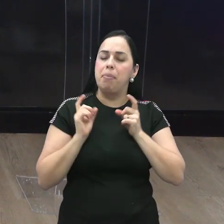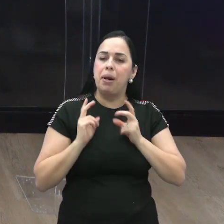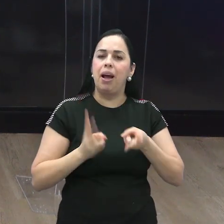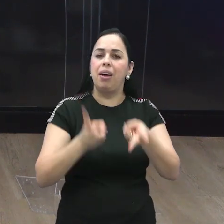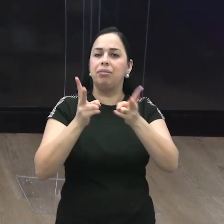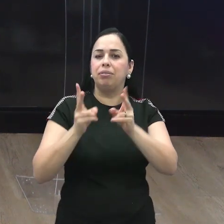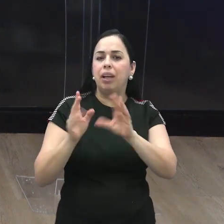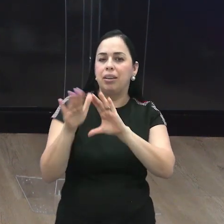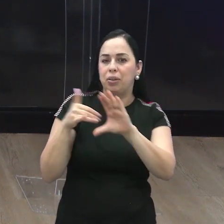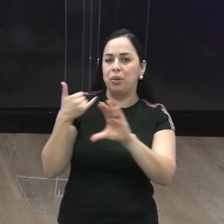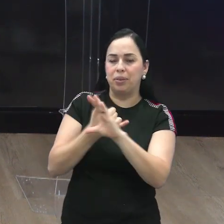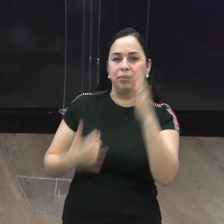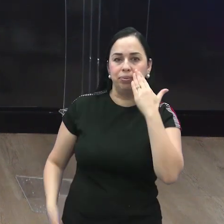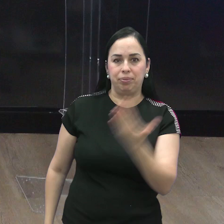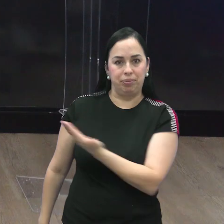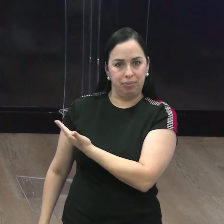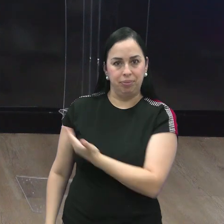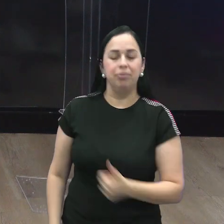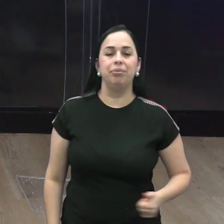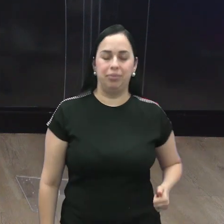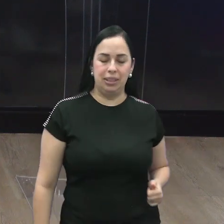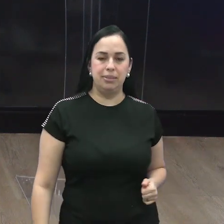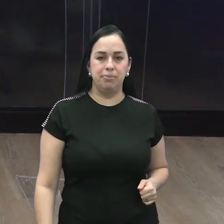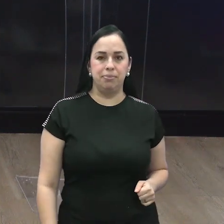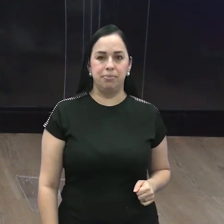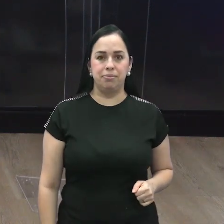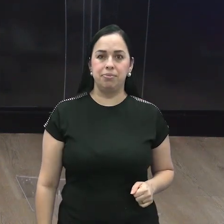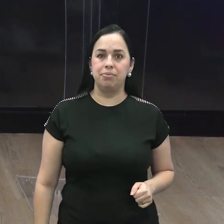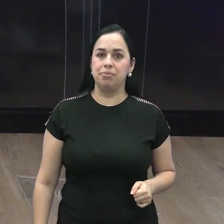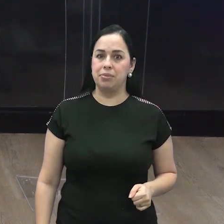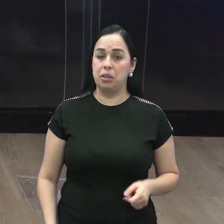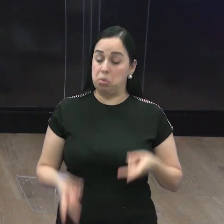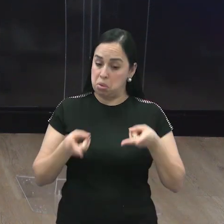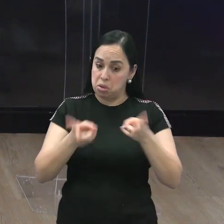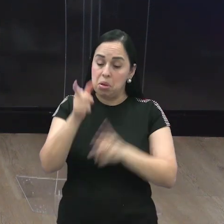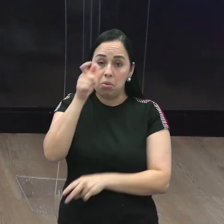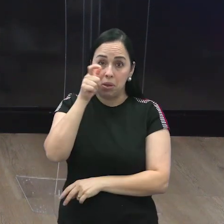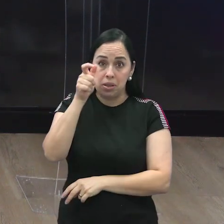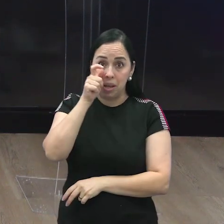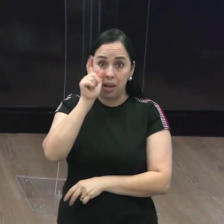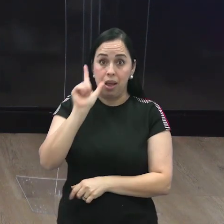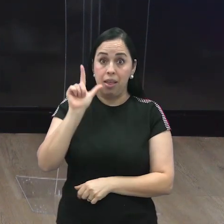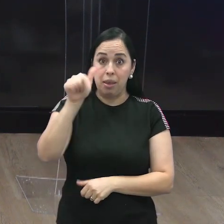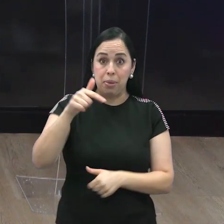da TV está disponível no nosso canal do YouTube TV Câmara SJC.